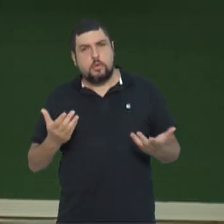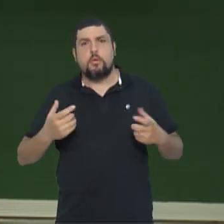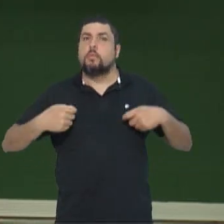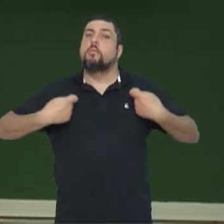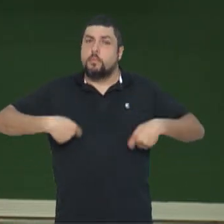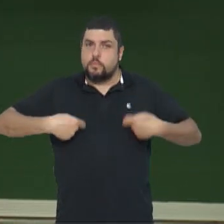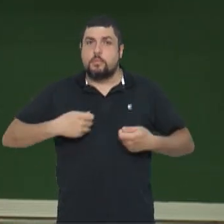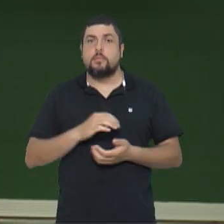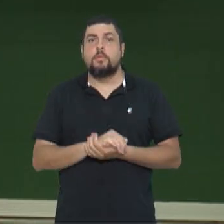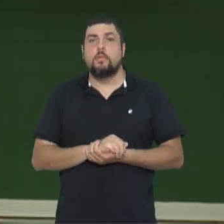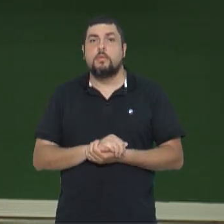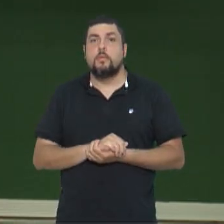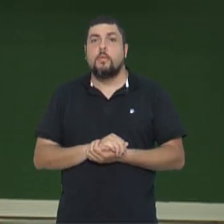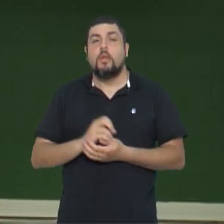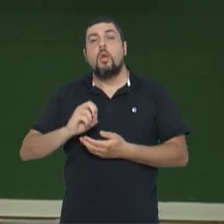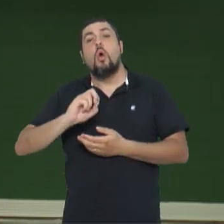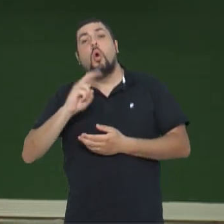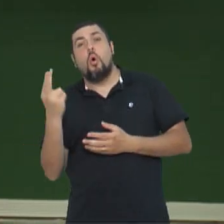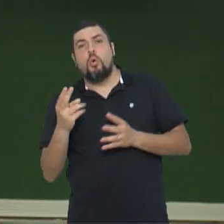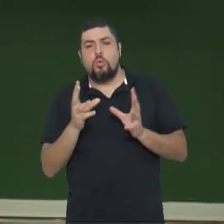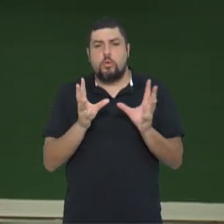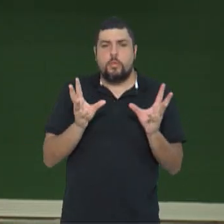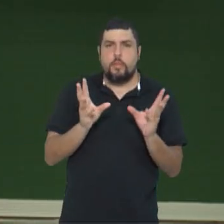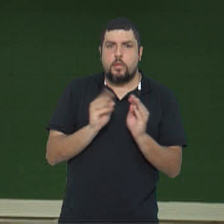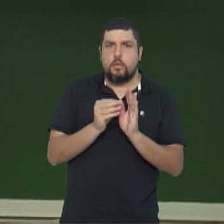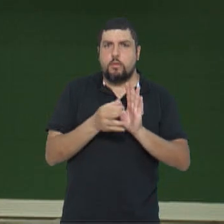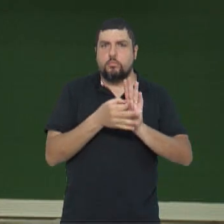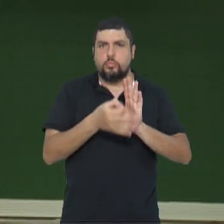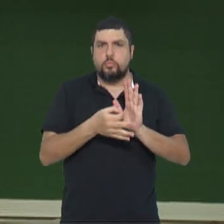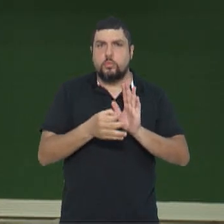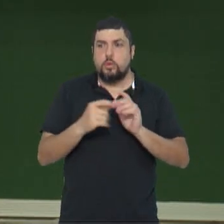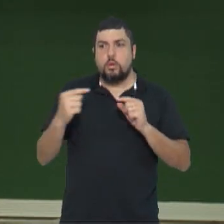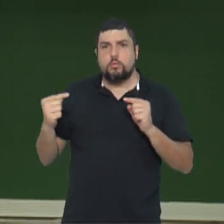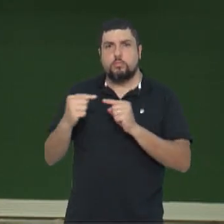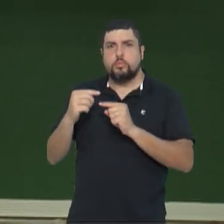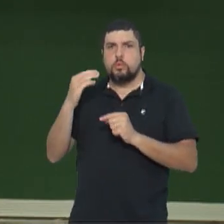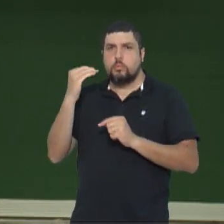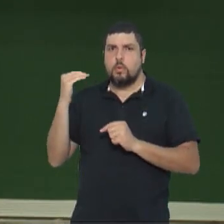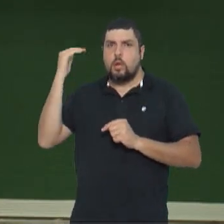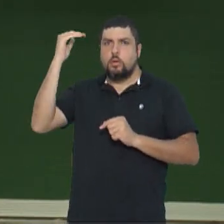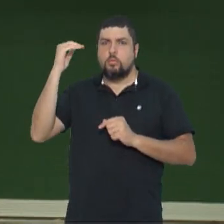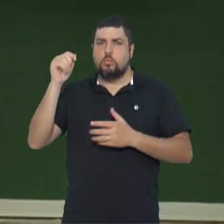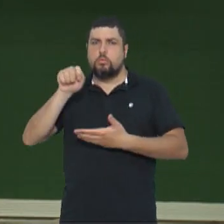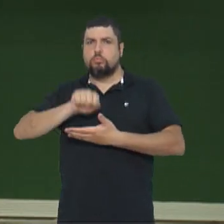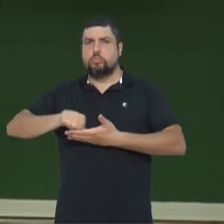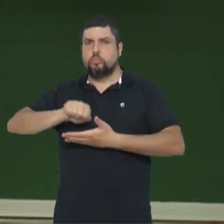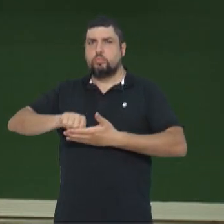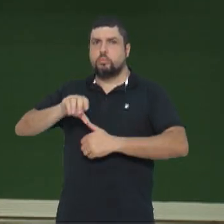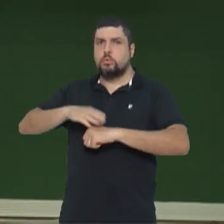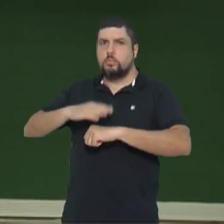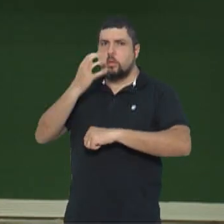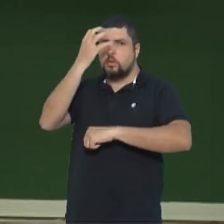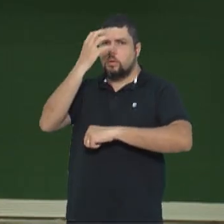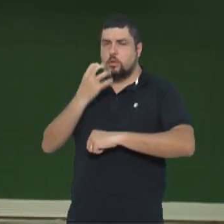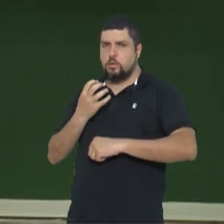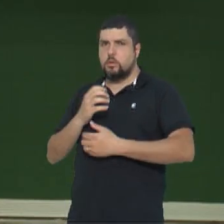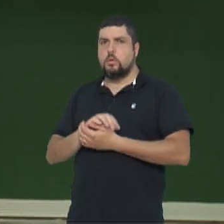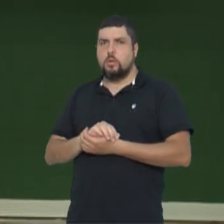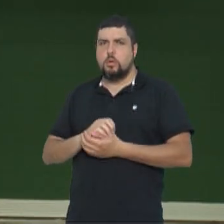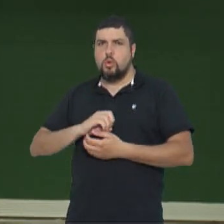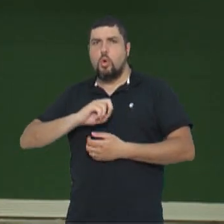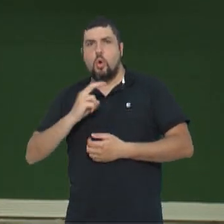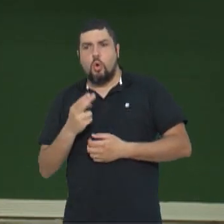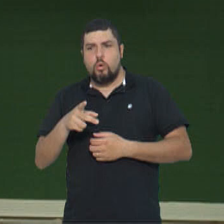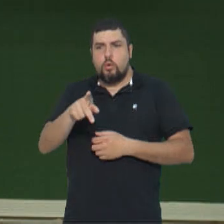necessário, né? Ou é uma resenha para adultos, uma resenha um pouco mais séria? É para o professor de português essa resenha? Então exige